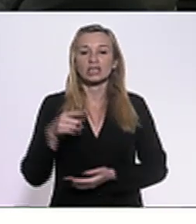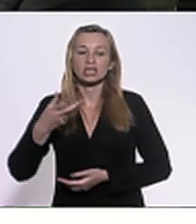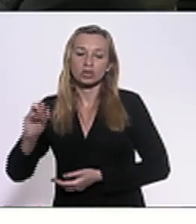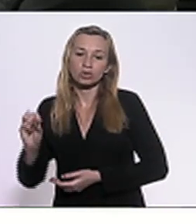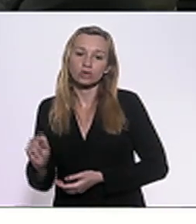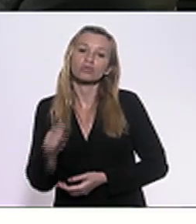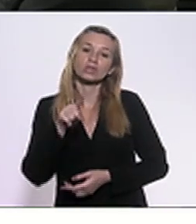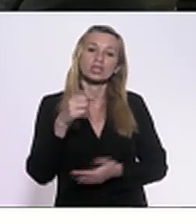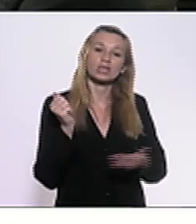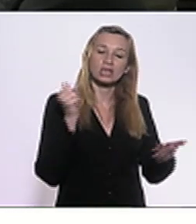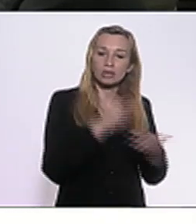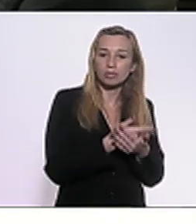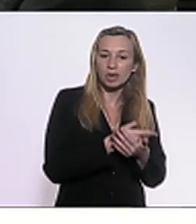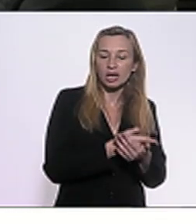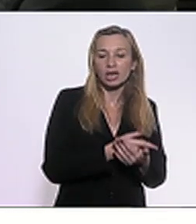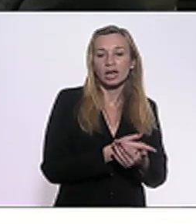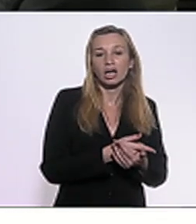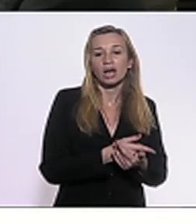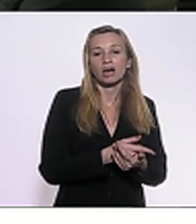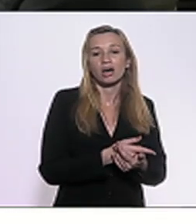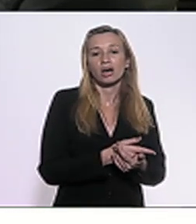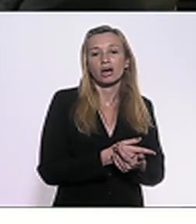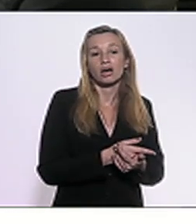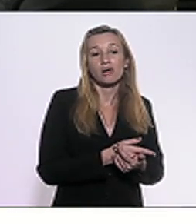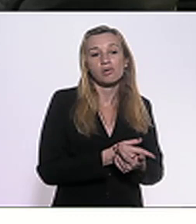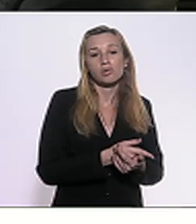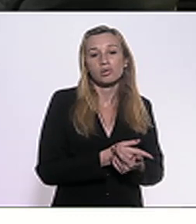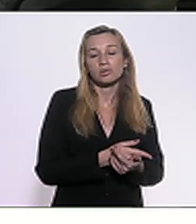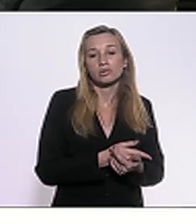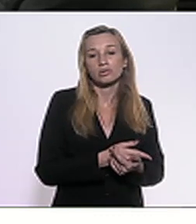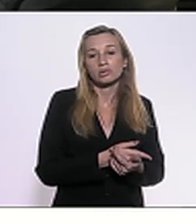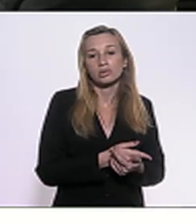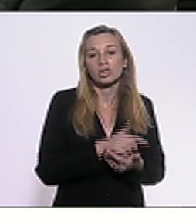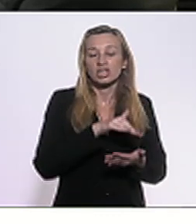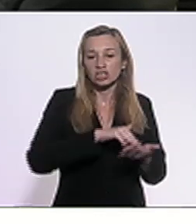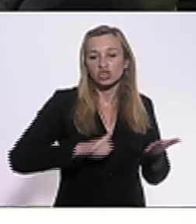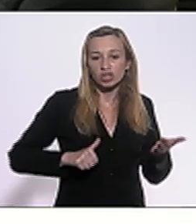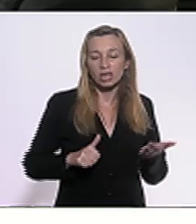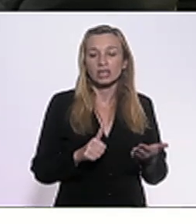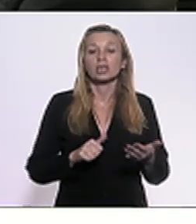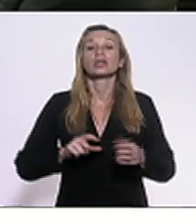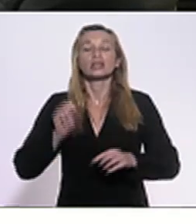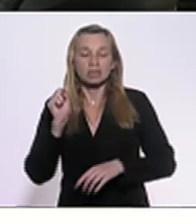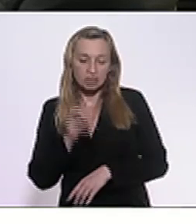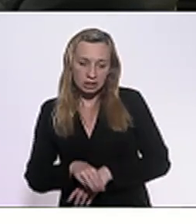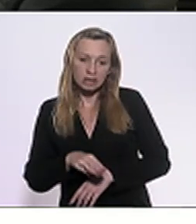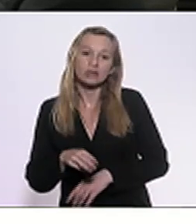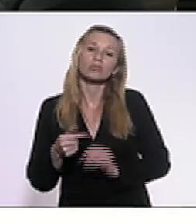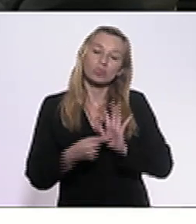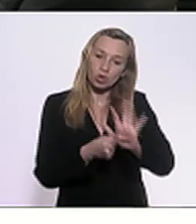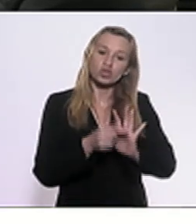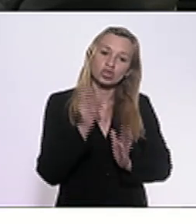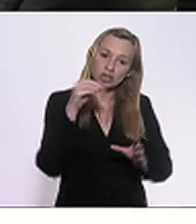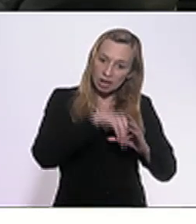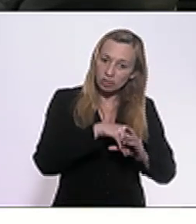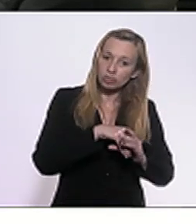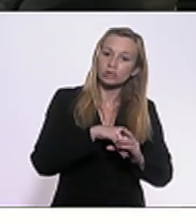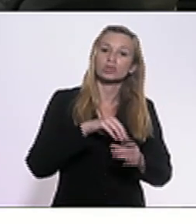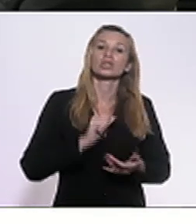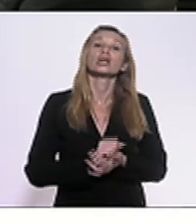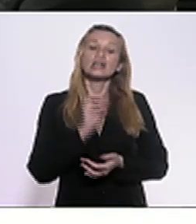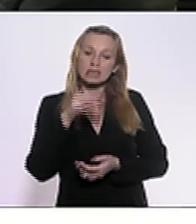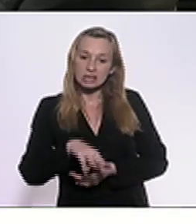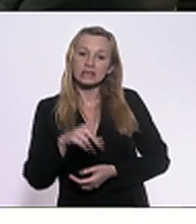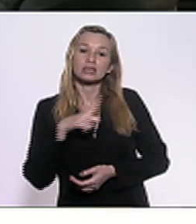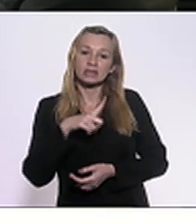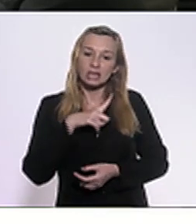teve que pagar multa e mora sobre essa retirada de ação. Sim, está constando aí dentro. E sim,